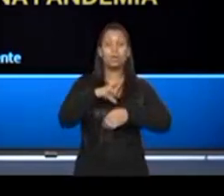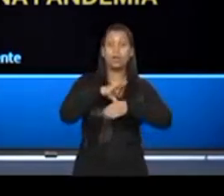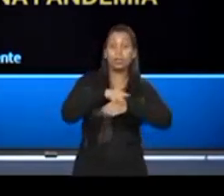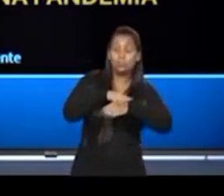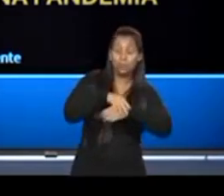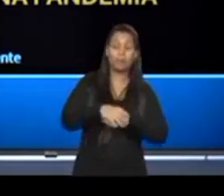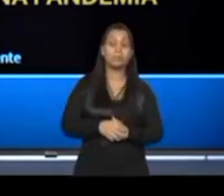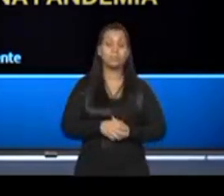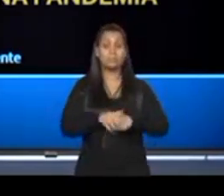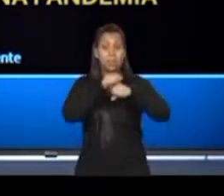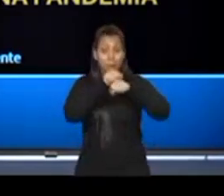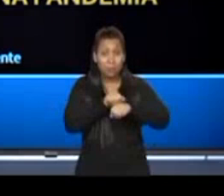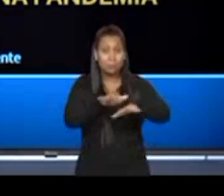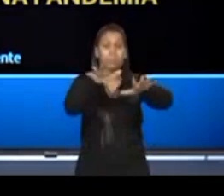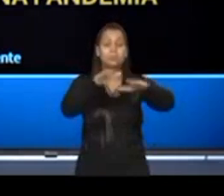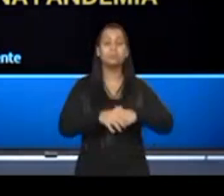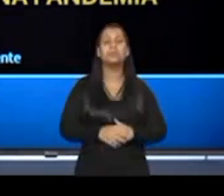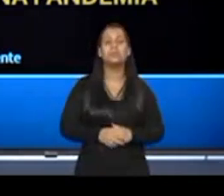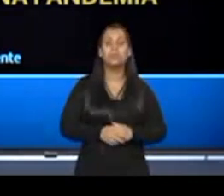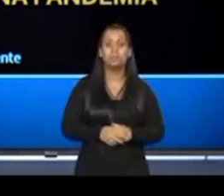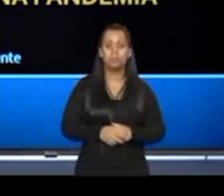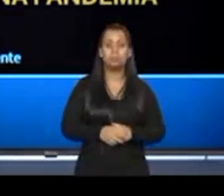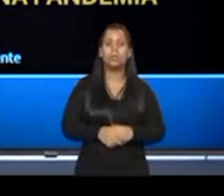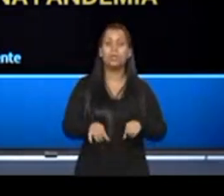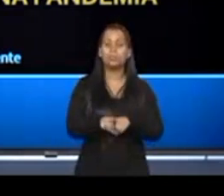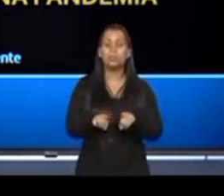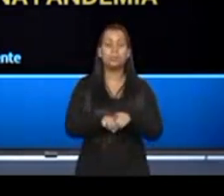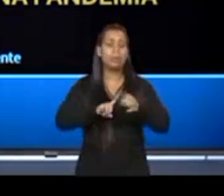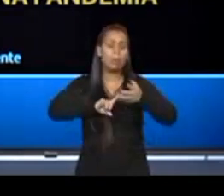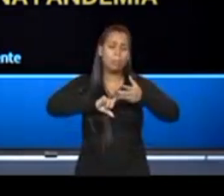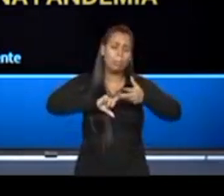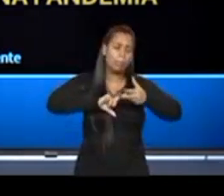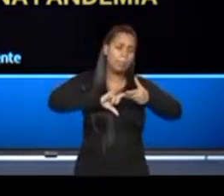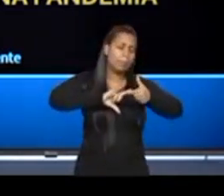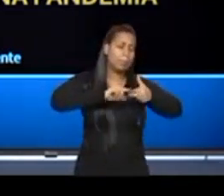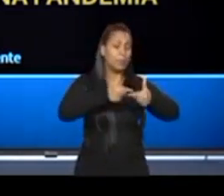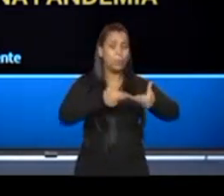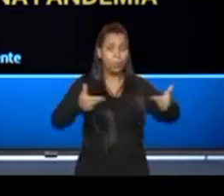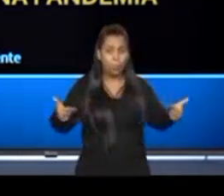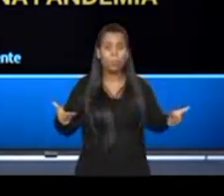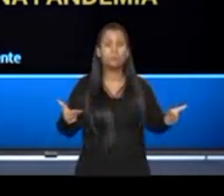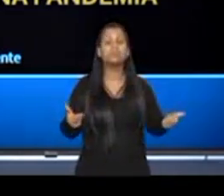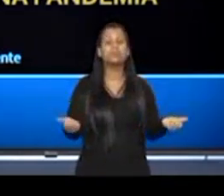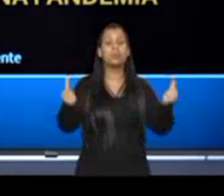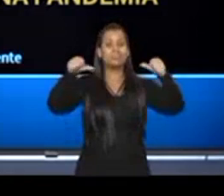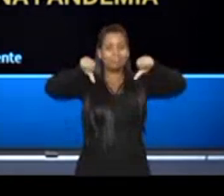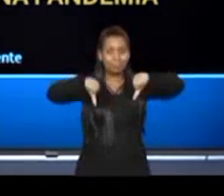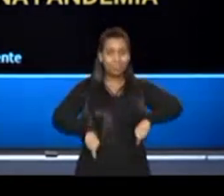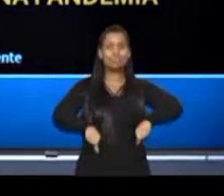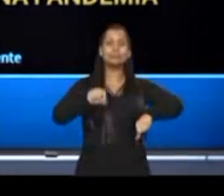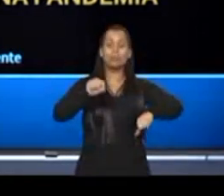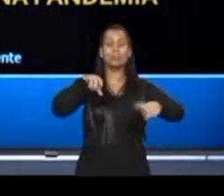a doenças, a epidemias, ao combate a uma série de situações que pode prejudicar